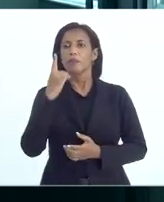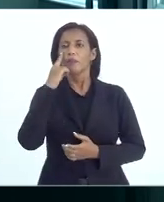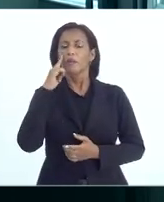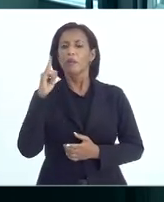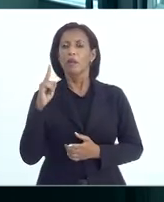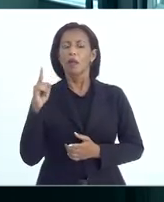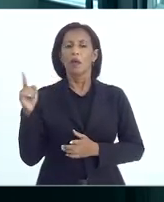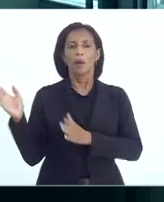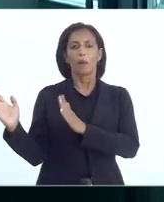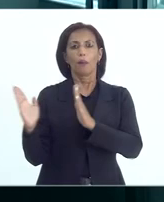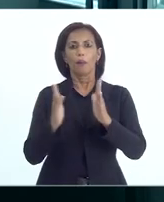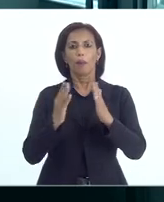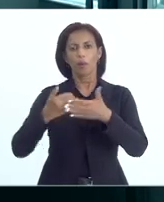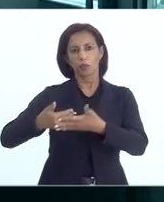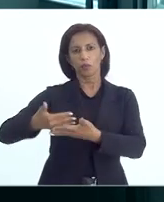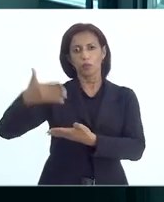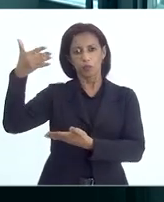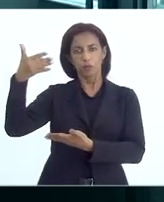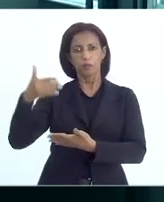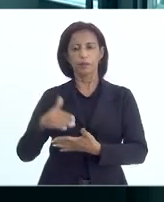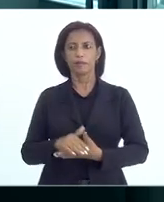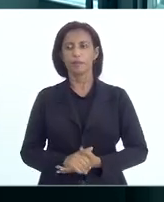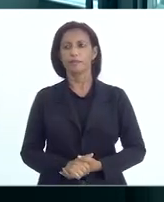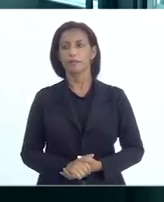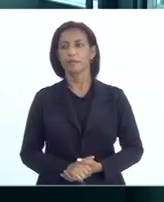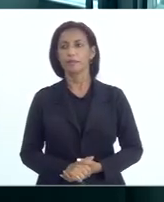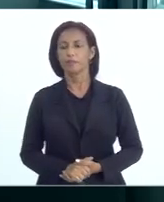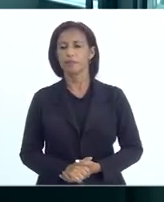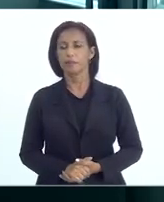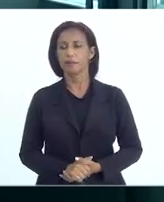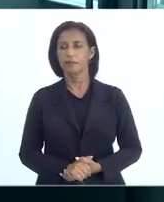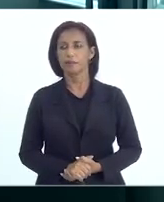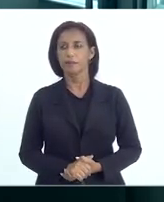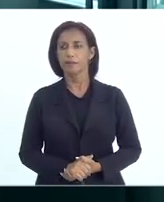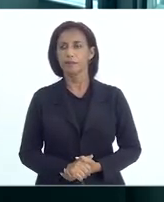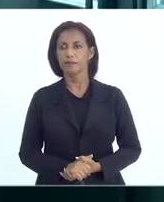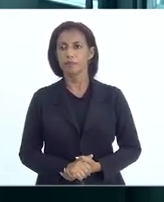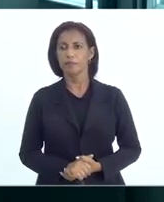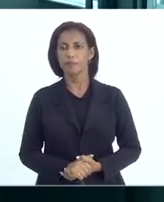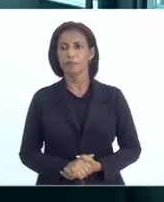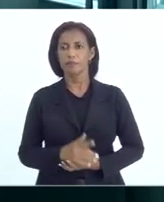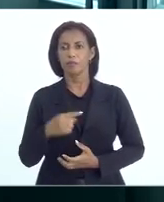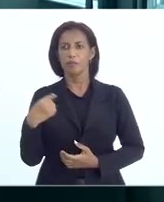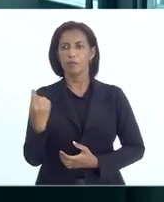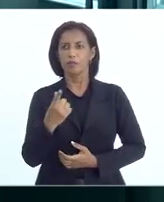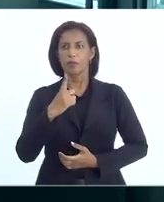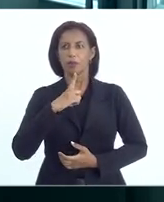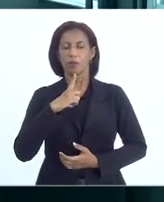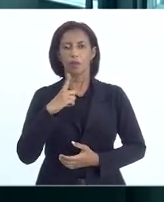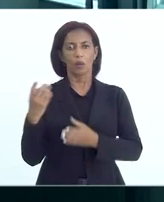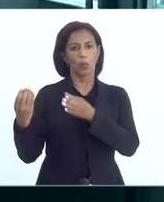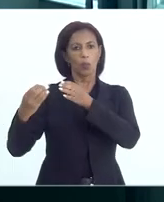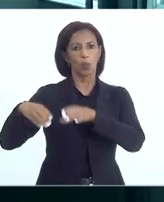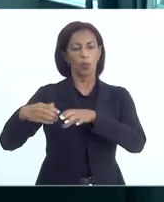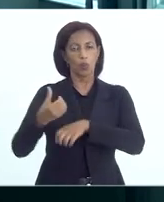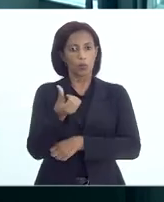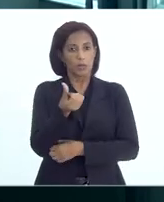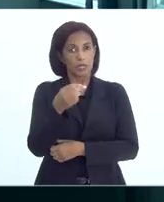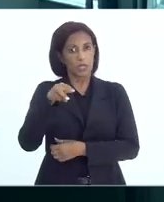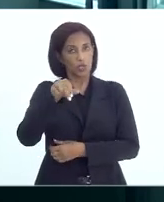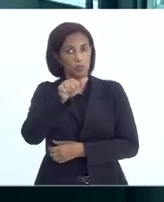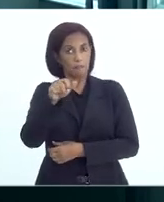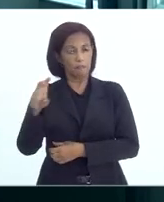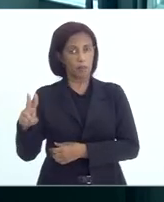nos próximos slides então nós nós tivemos um concurso para 6 mil